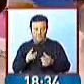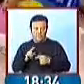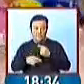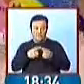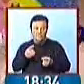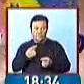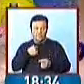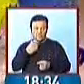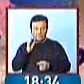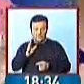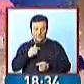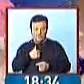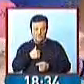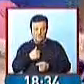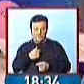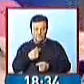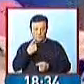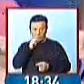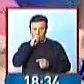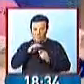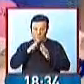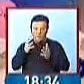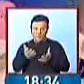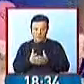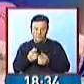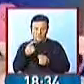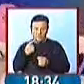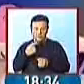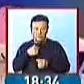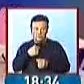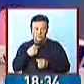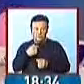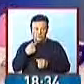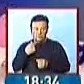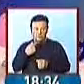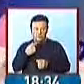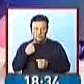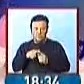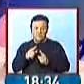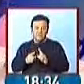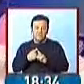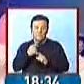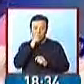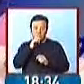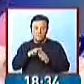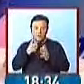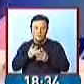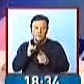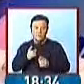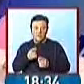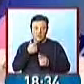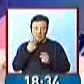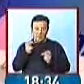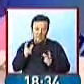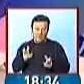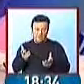Depois eu vou ter que agarrar num balão que tem aquele cá dentro. O que é que tem lá do balão? Digam,